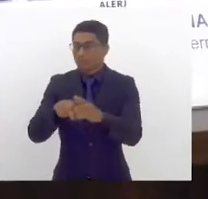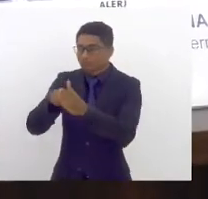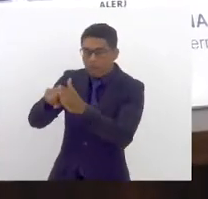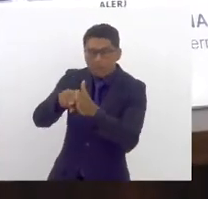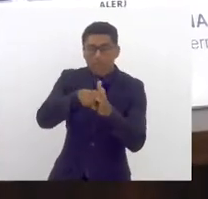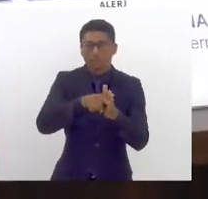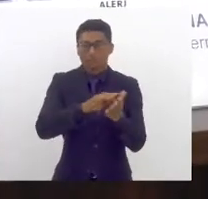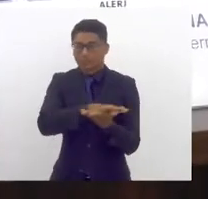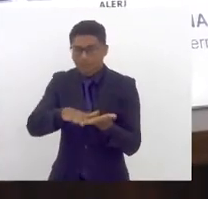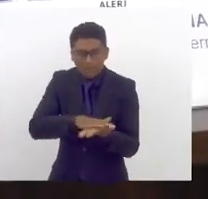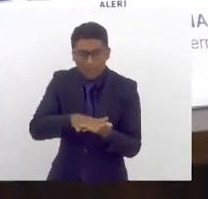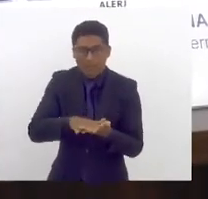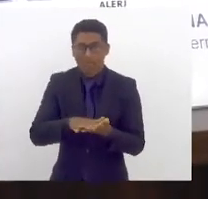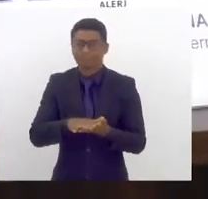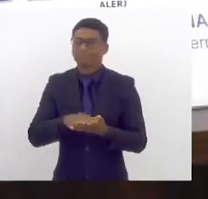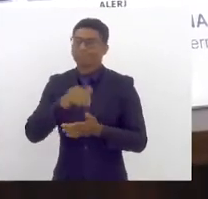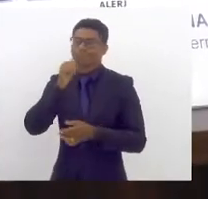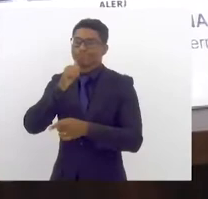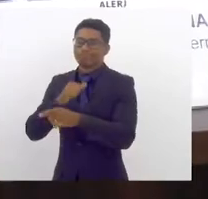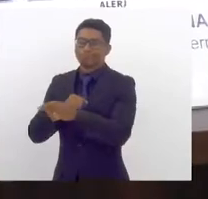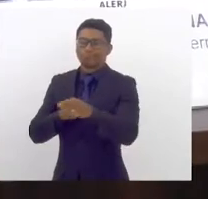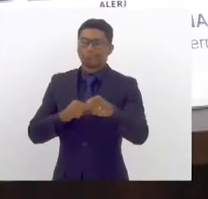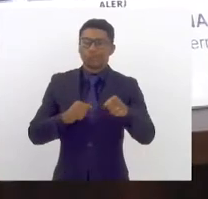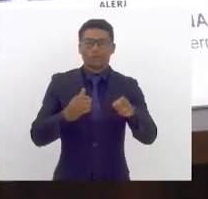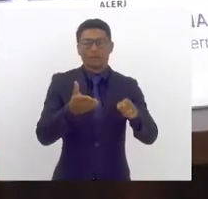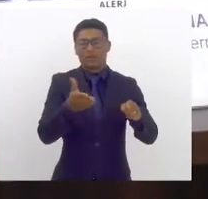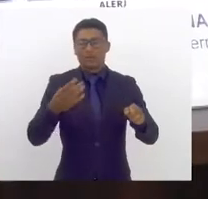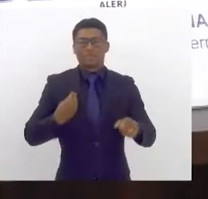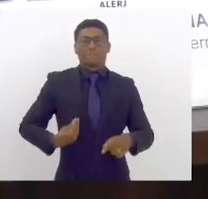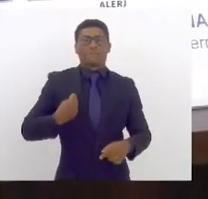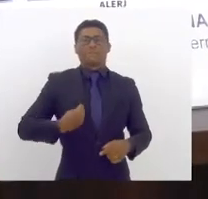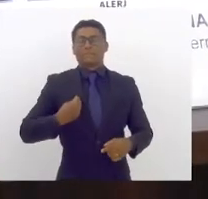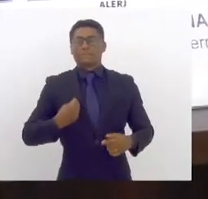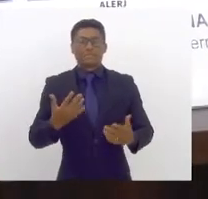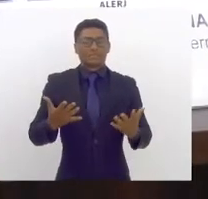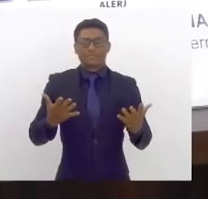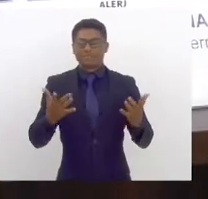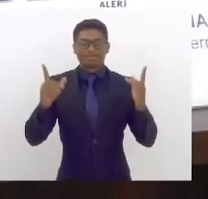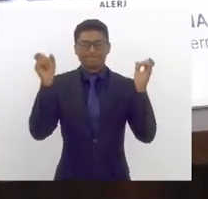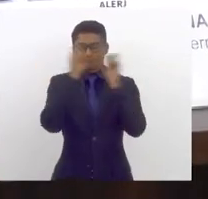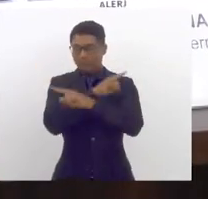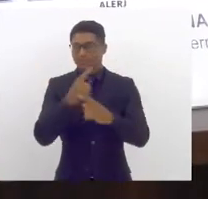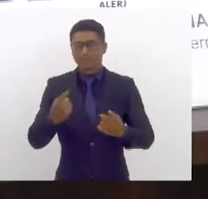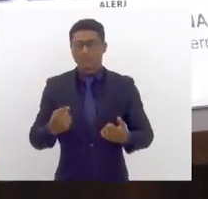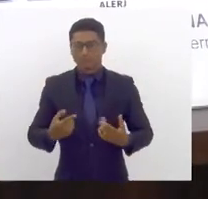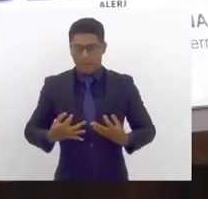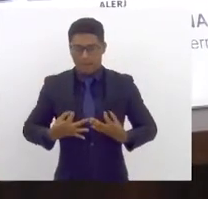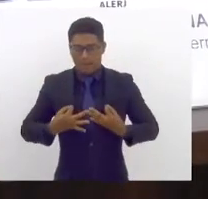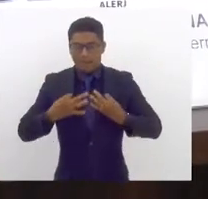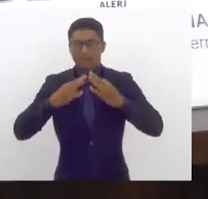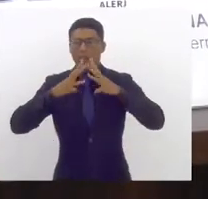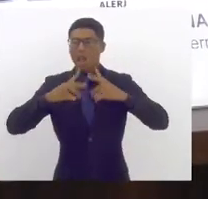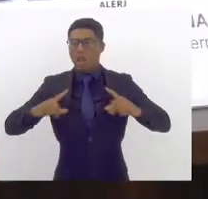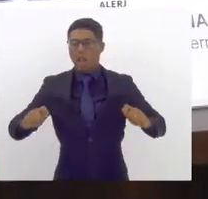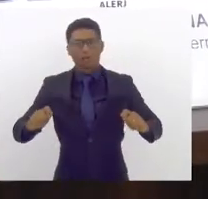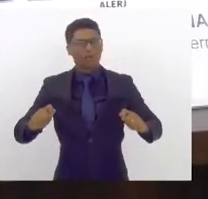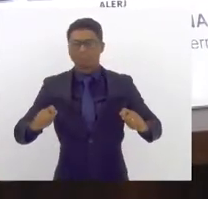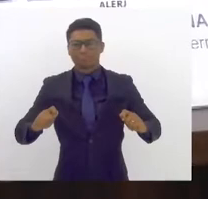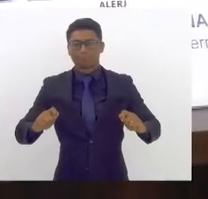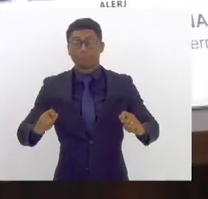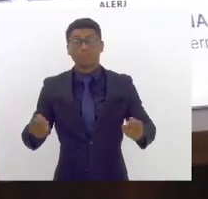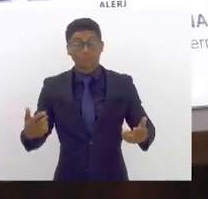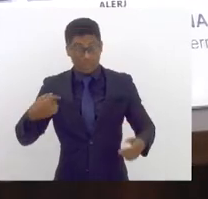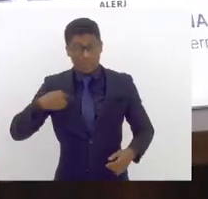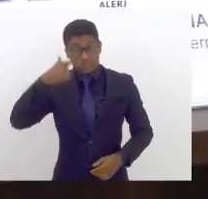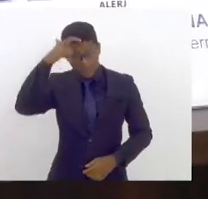condições mínimas dignas né de sobreviver não não tem cura eu já passei por todas as etapas agora eu já estou